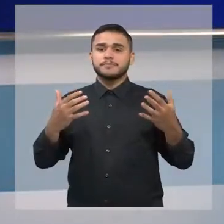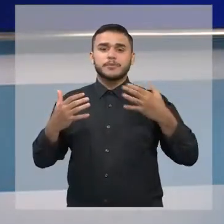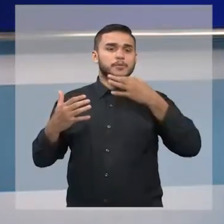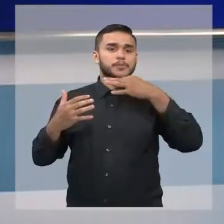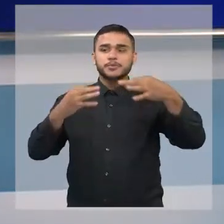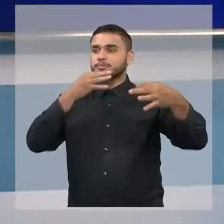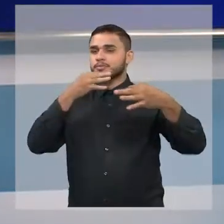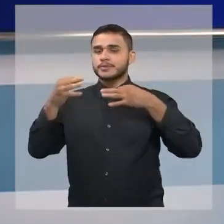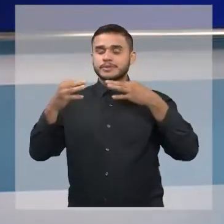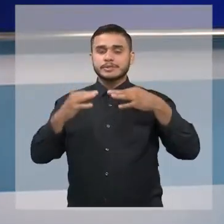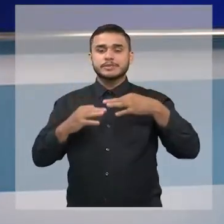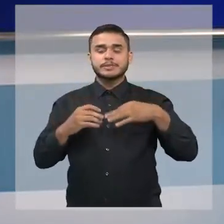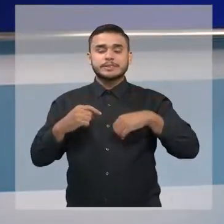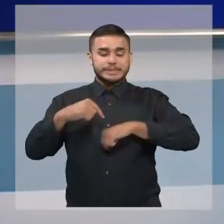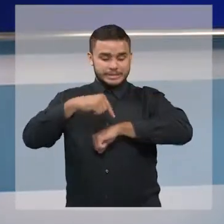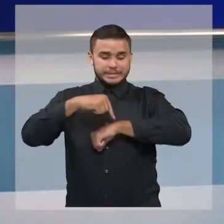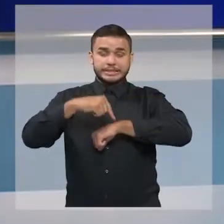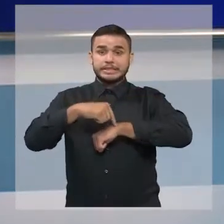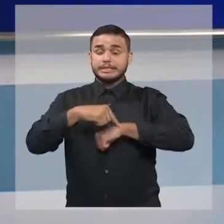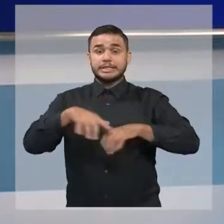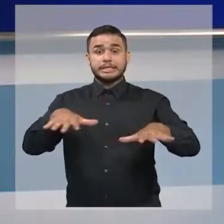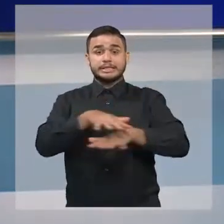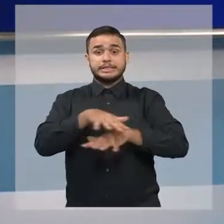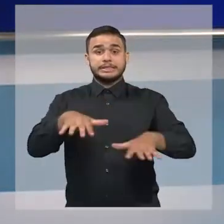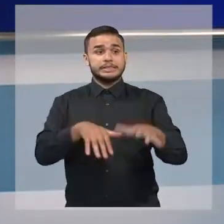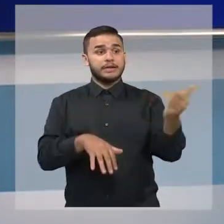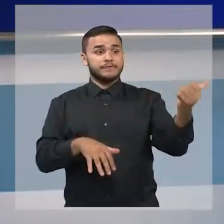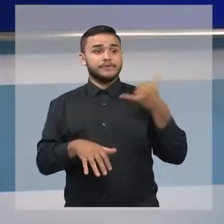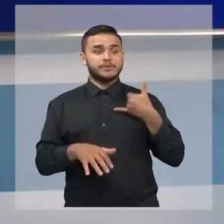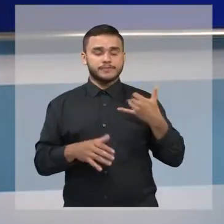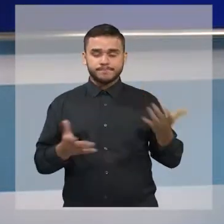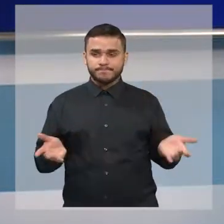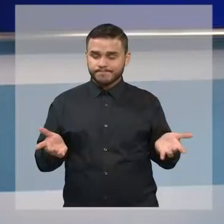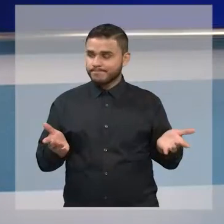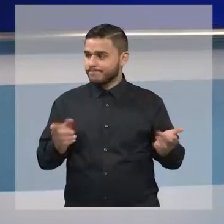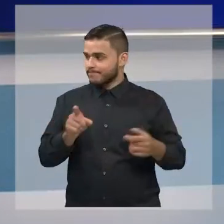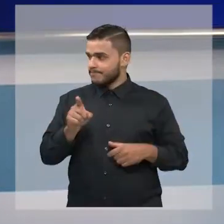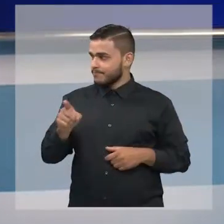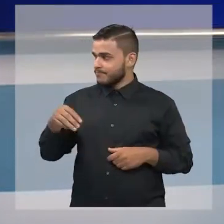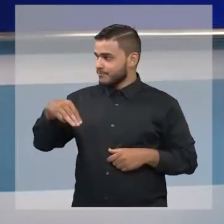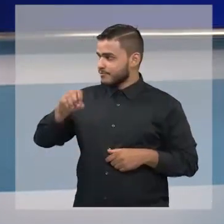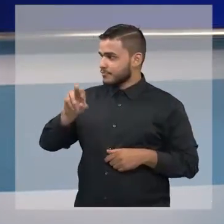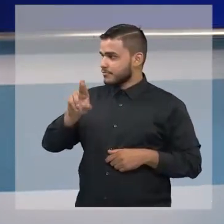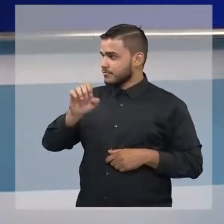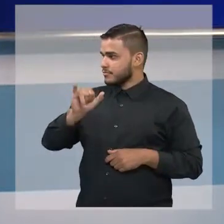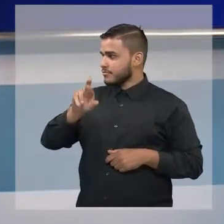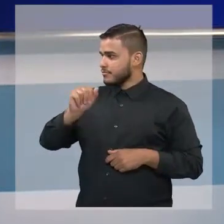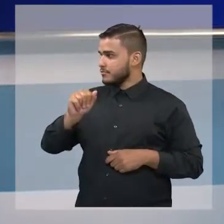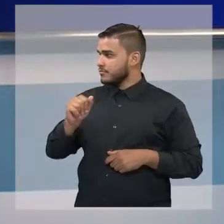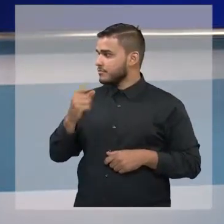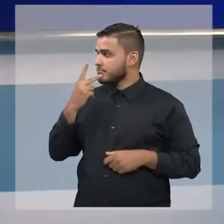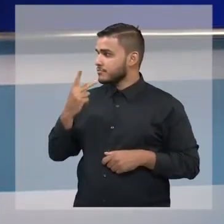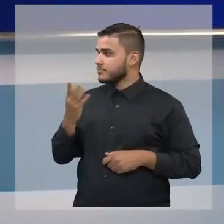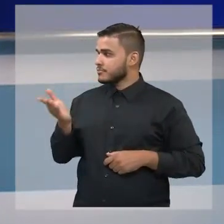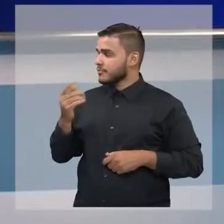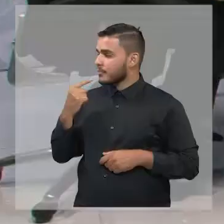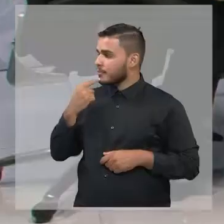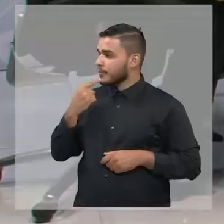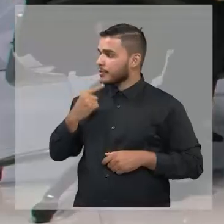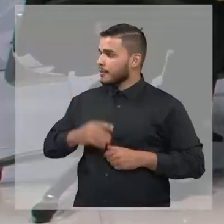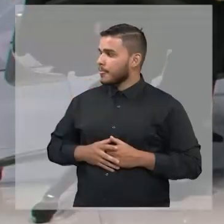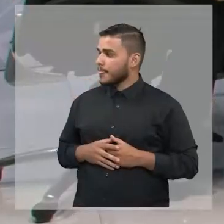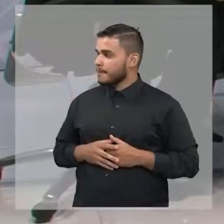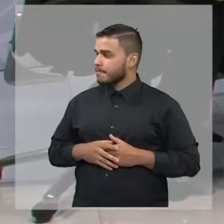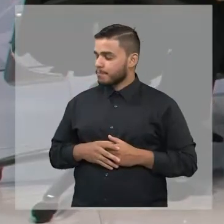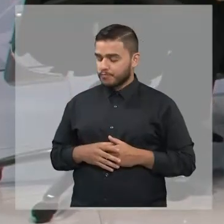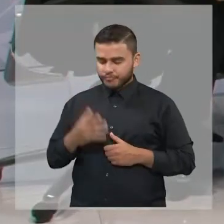conclusão. A produção já está ali me fazendo sinal de todo jeito que o tempo já se exauriu. Eu quero, Moreira, alguma coisa para... Não, só 30 segundos dizer que